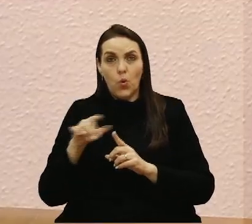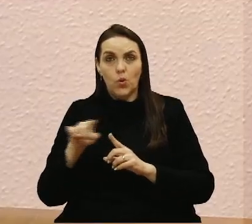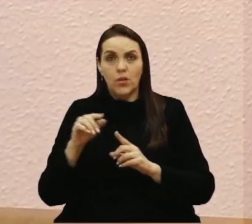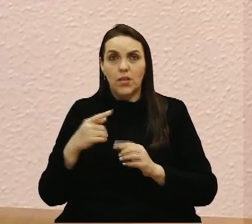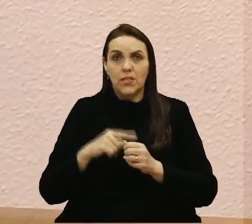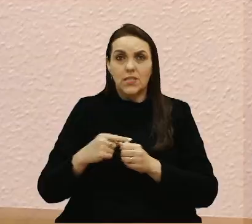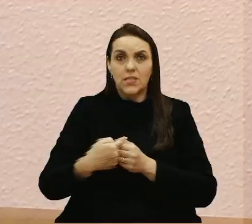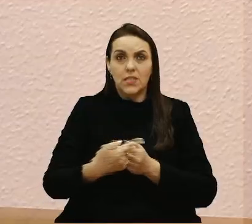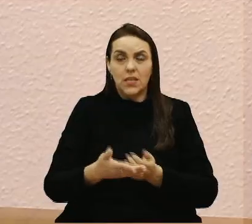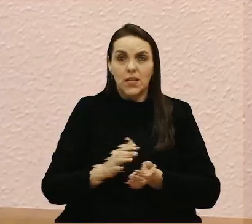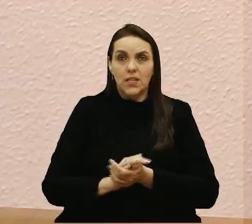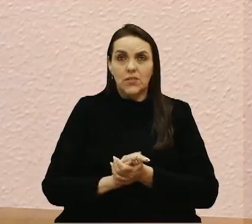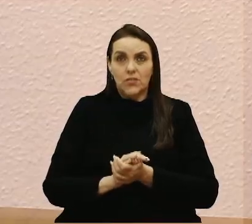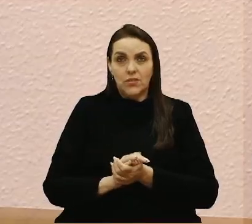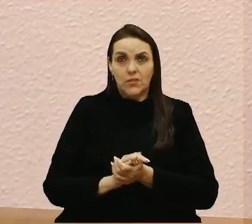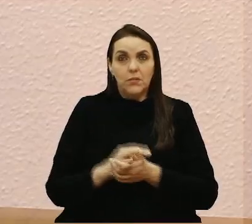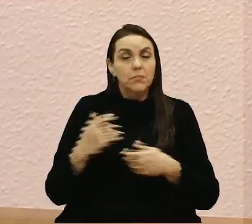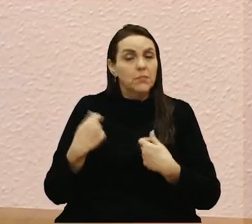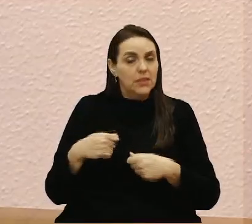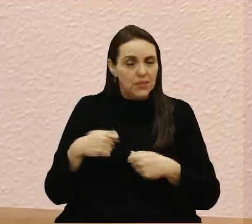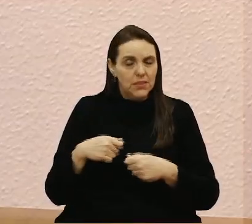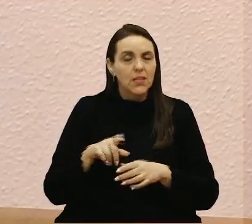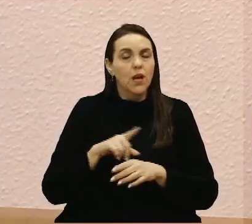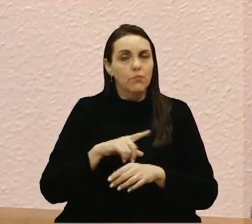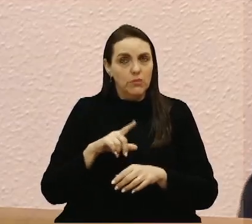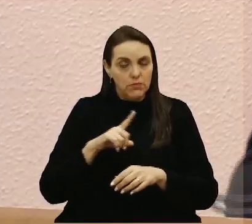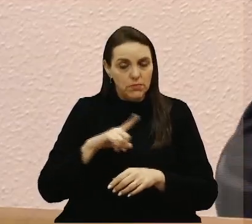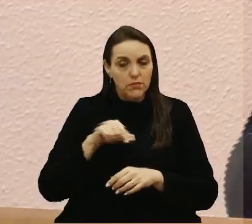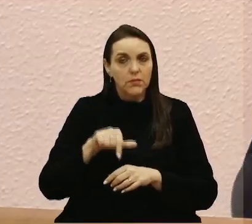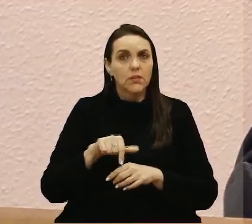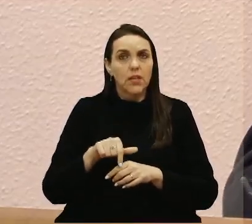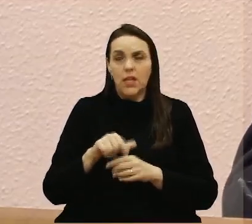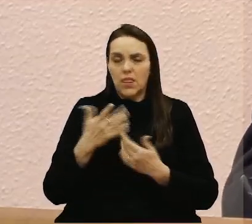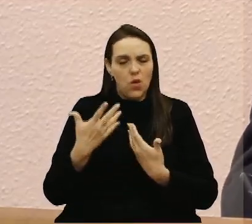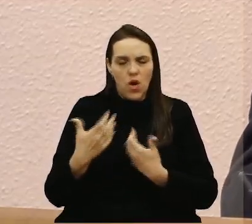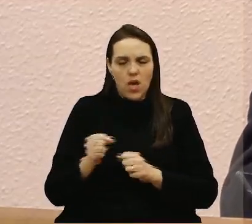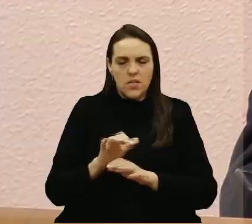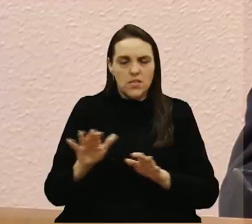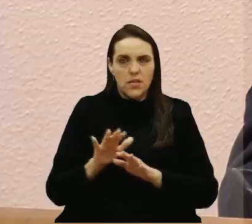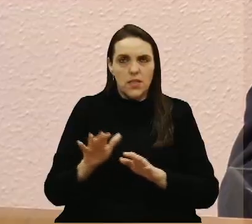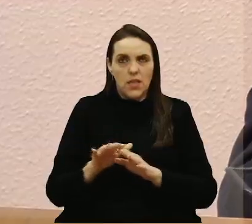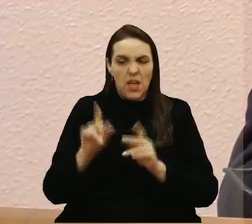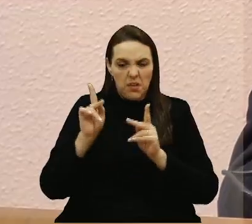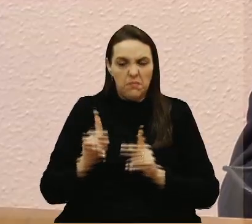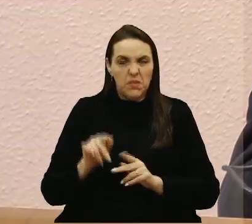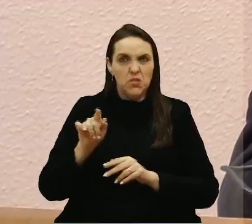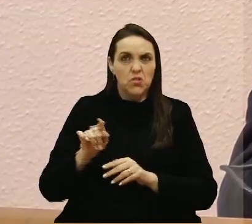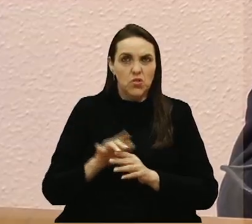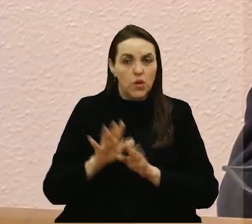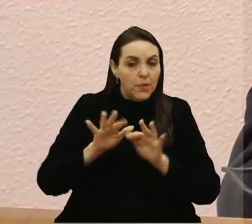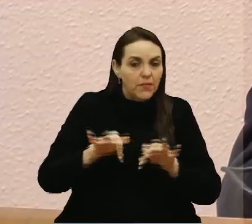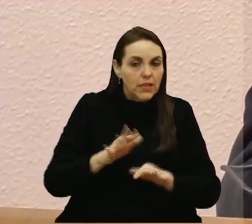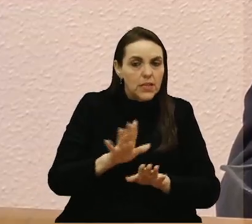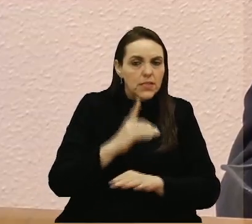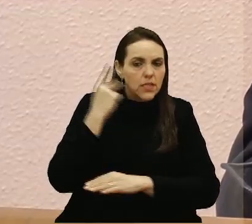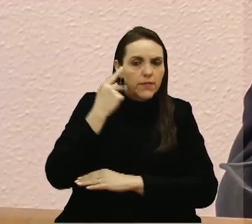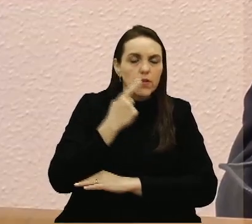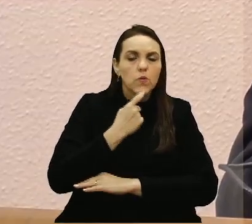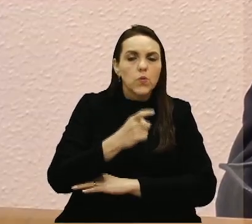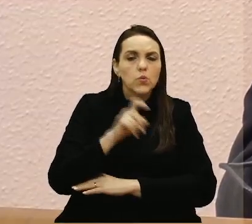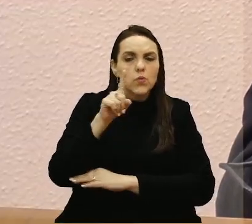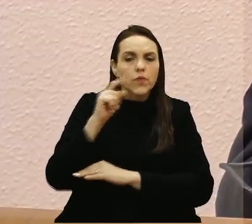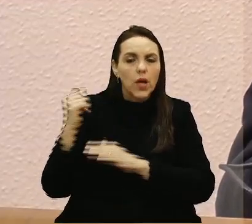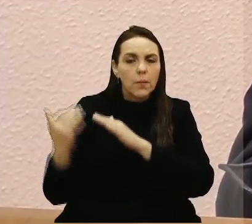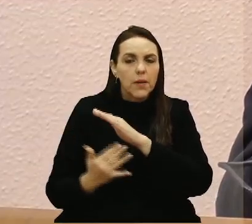cidade. Então, assim, precisamos de providência sobre isso. E é inaceitável, né, que tem alguém... E só para finalizar, vereadora Rose, a senhora falou da